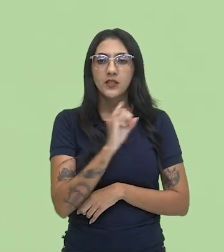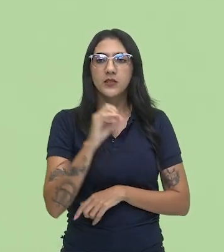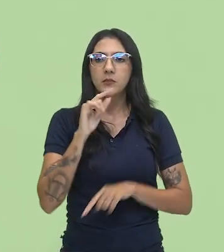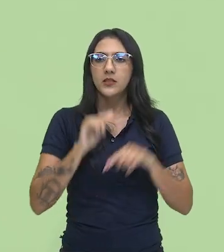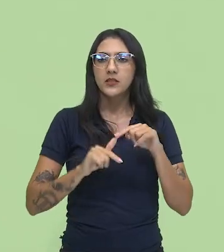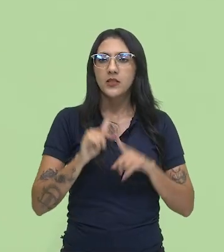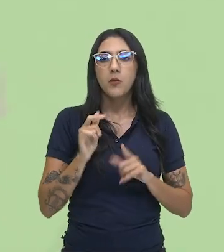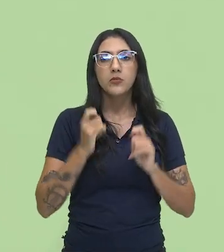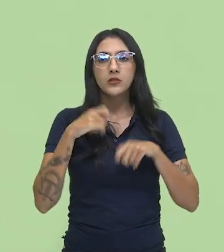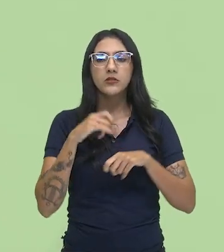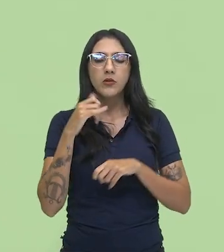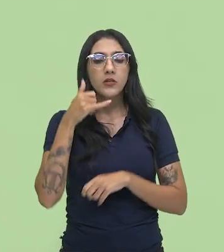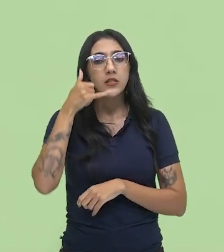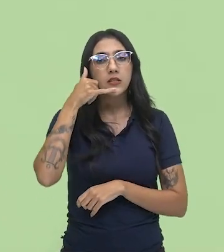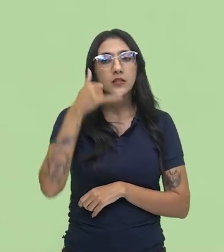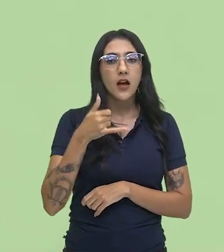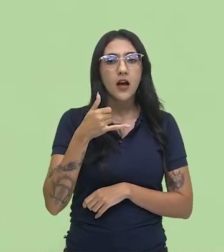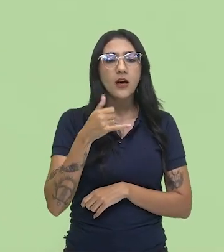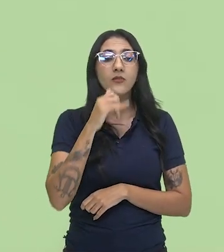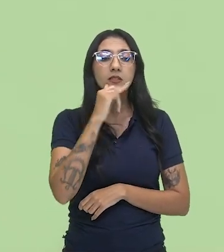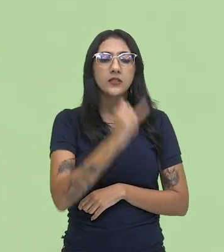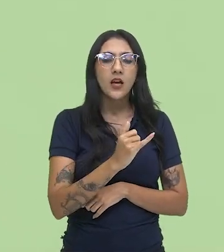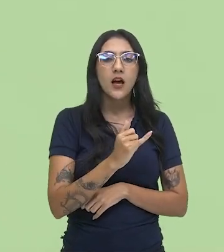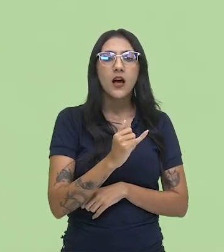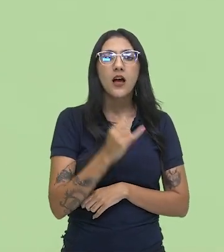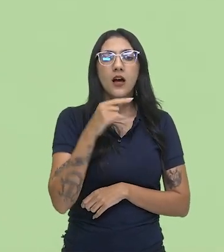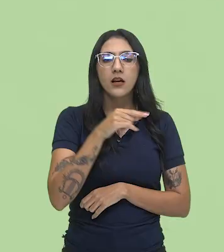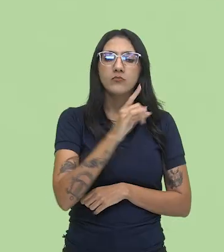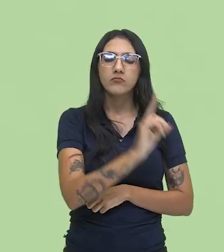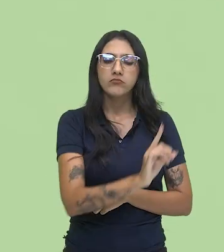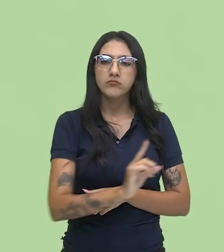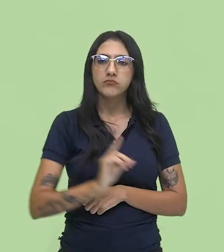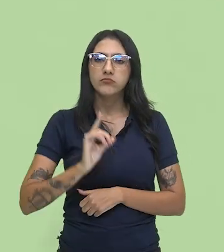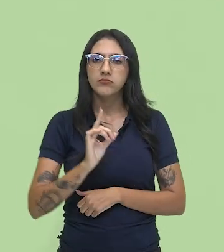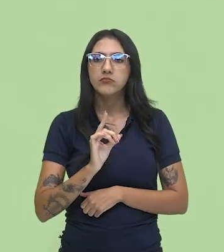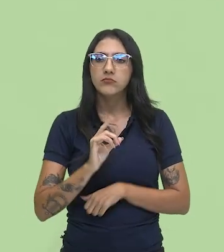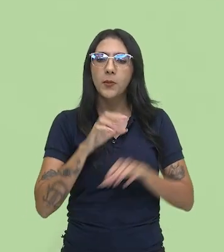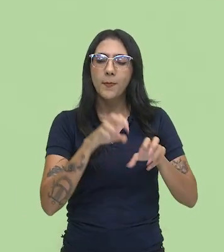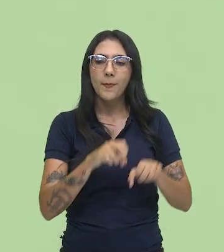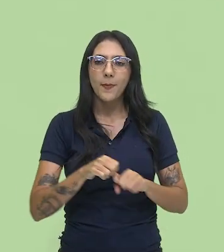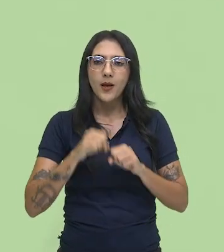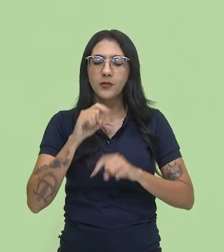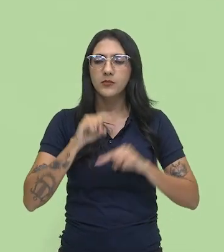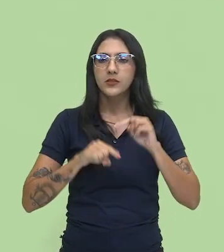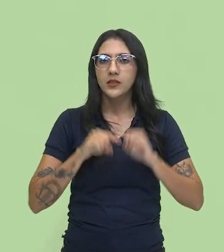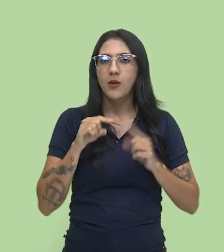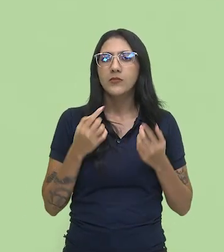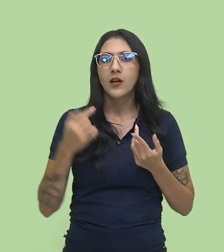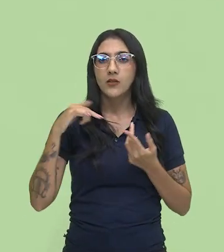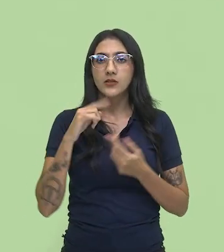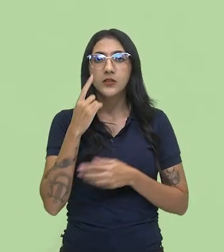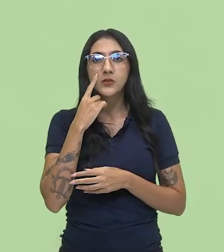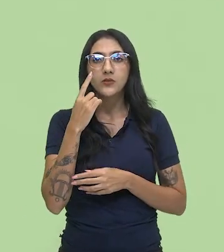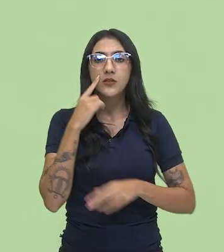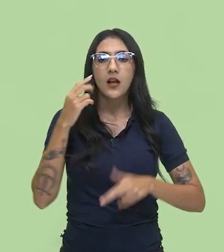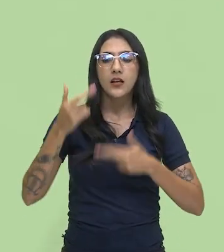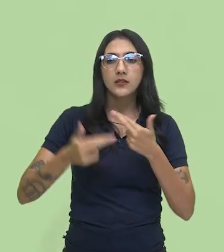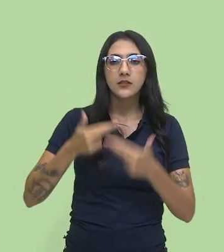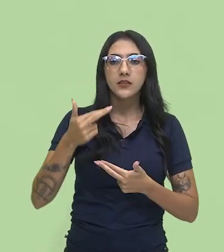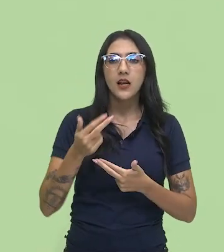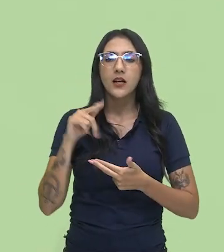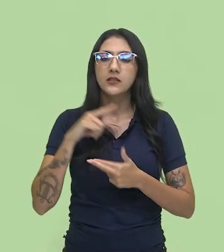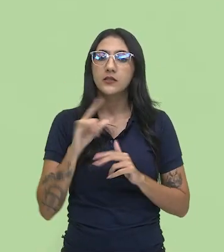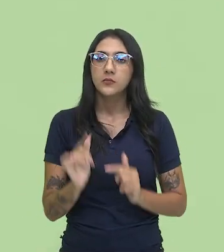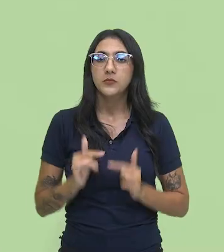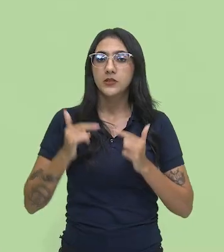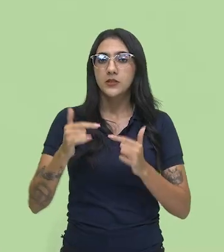o qual você pode ligar e eles vêm e vão fazer a reciclagem. A gente viu que a reciclagem aí, né, gente, é uma ação